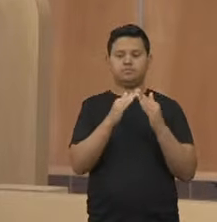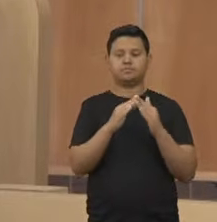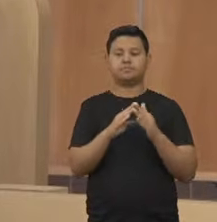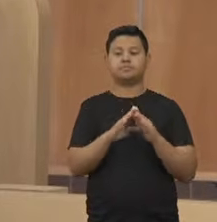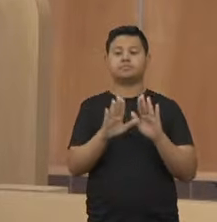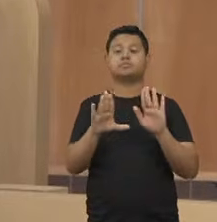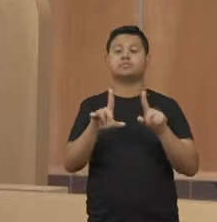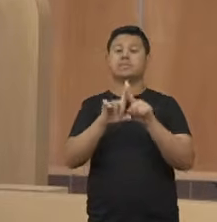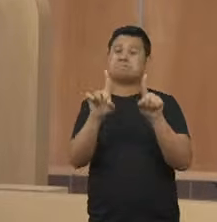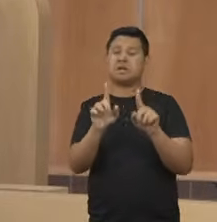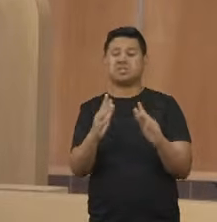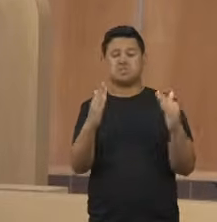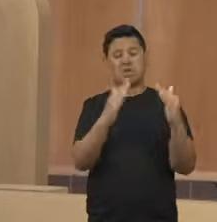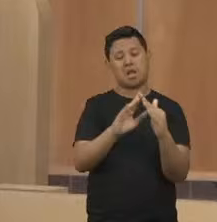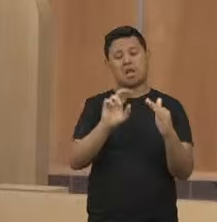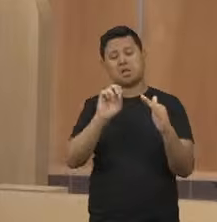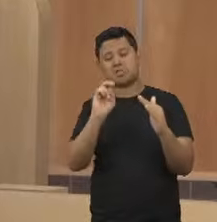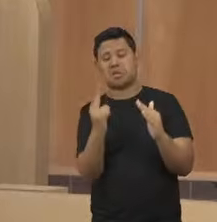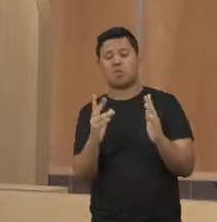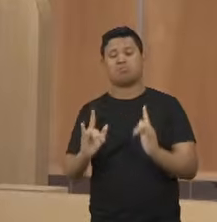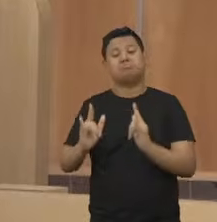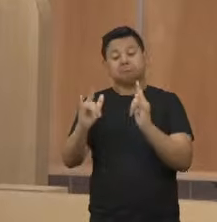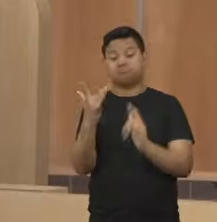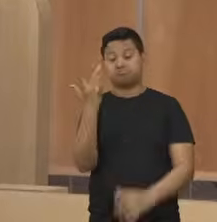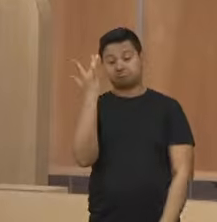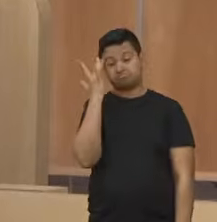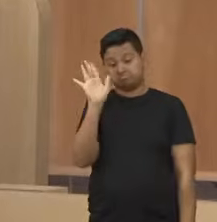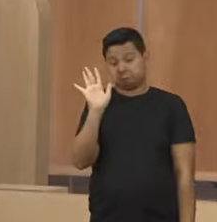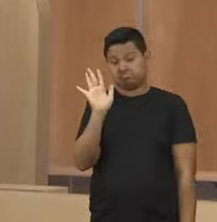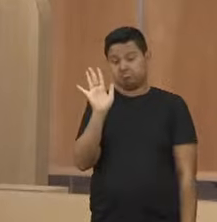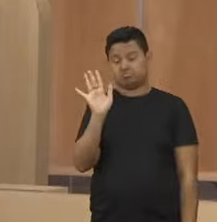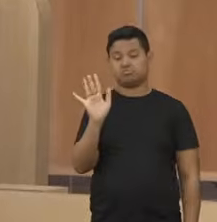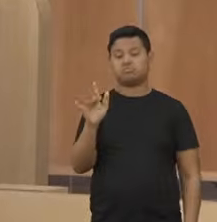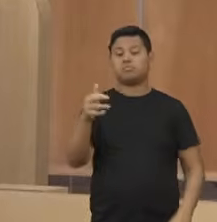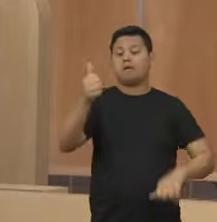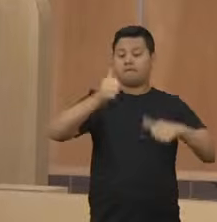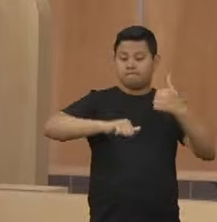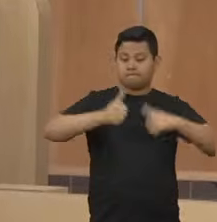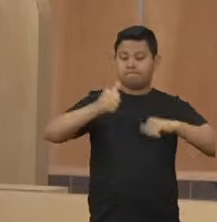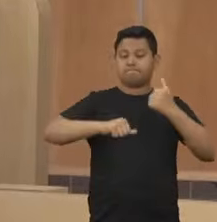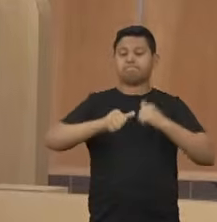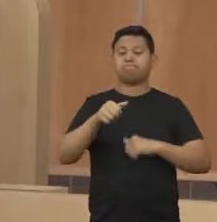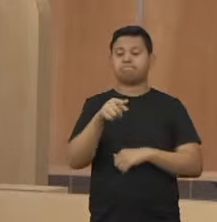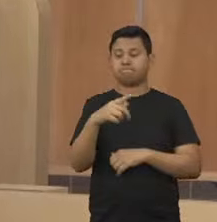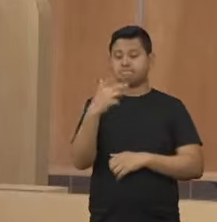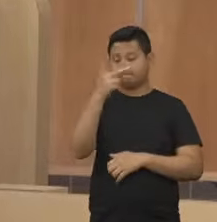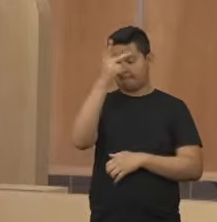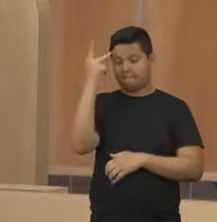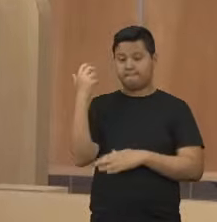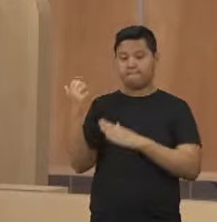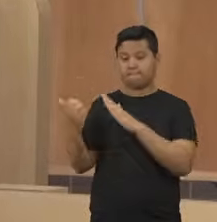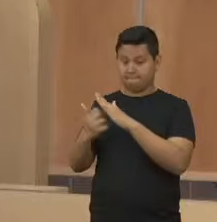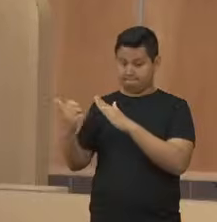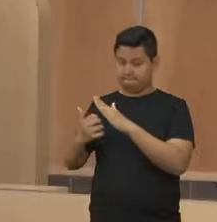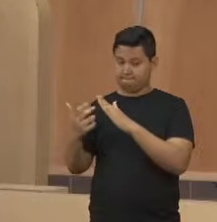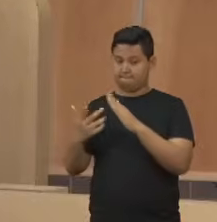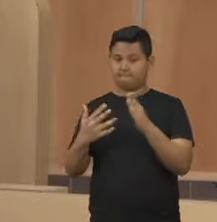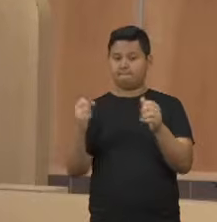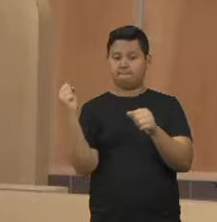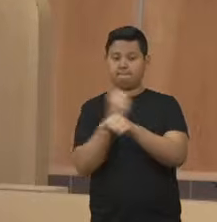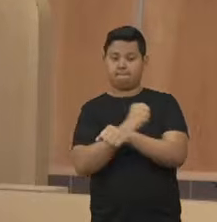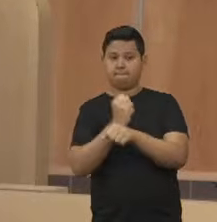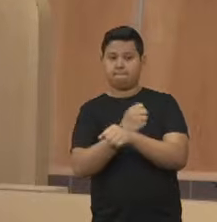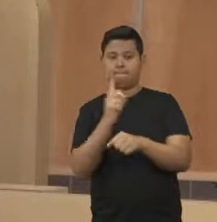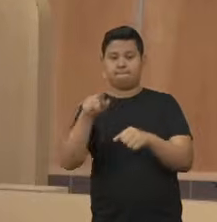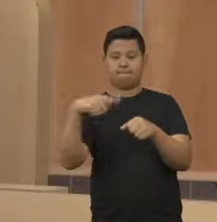serão casas, se serão apartamentos, isso daí vai ser avaliado pelo empreendedor, para depois ser implementado no